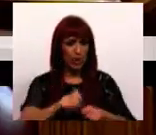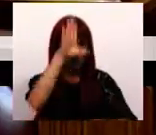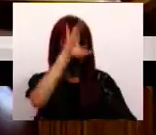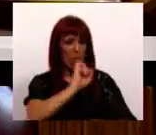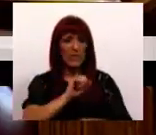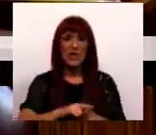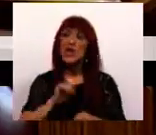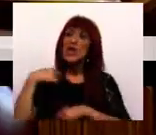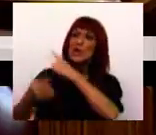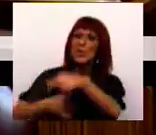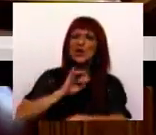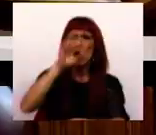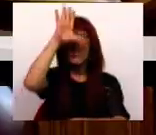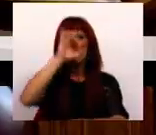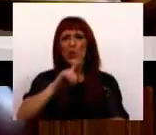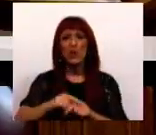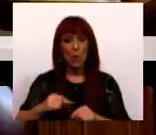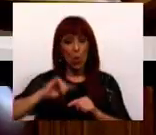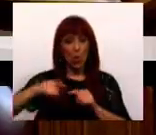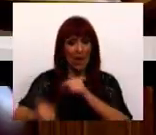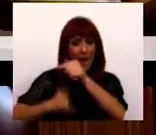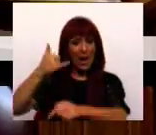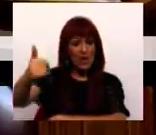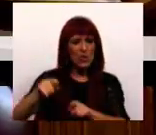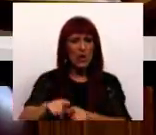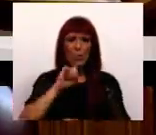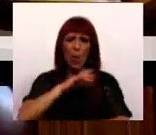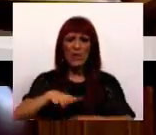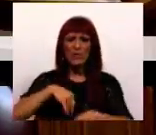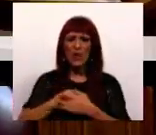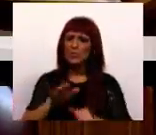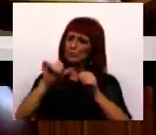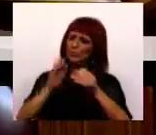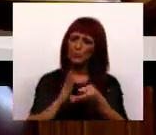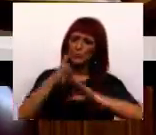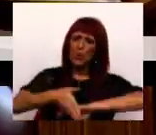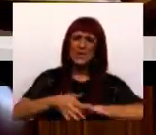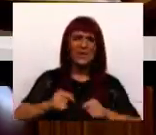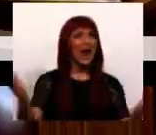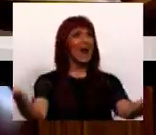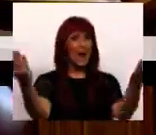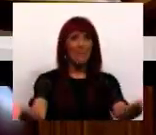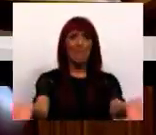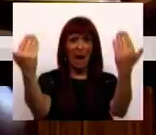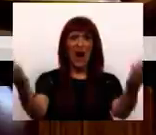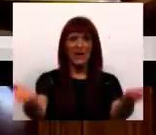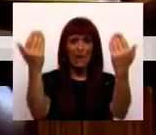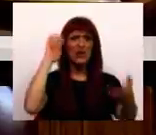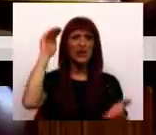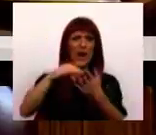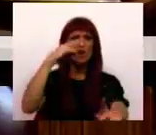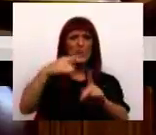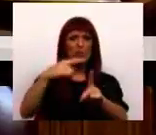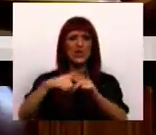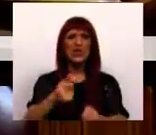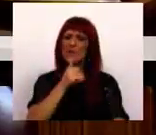legislatura, para depois o Sr. Primeiro-Ministro, no próximo ano, poder fazer uma intervenção a exaltar ainda mais as consequências